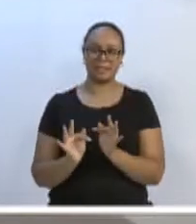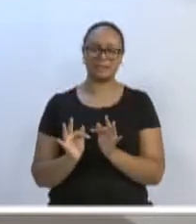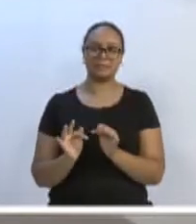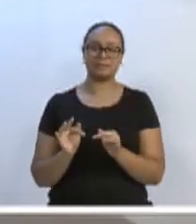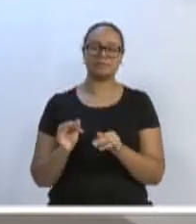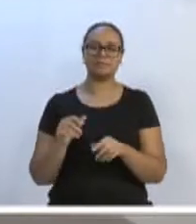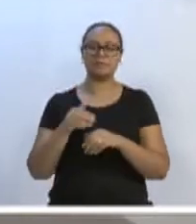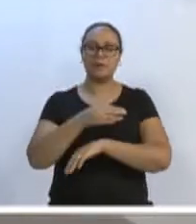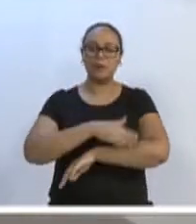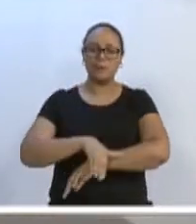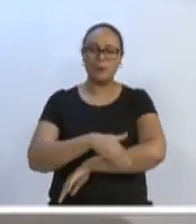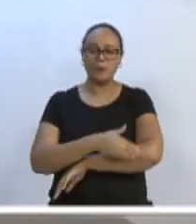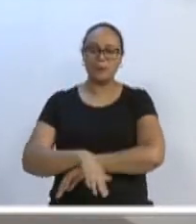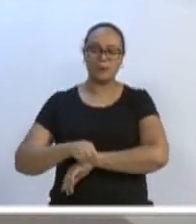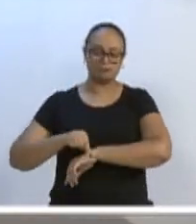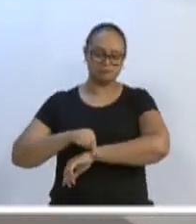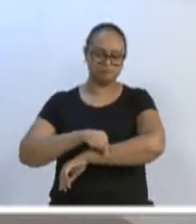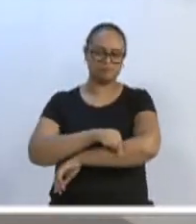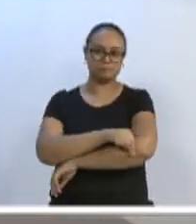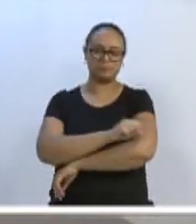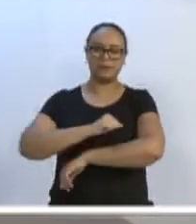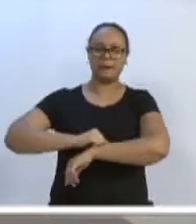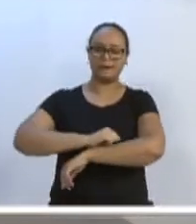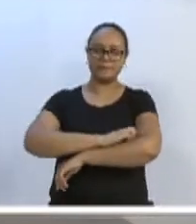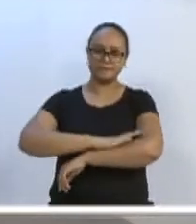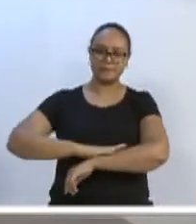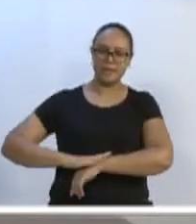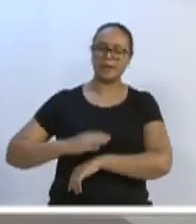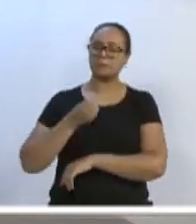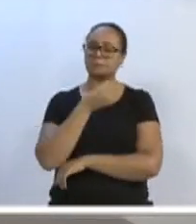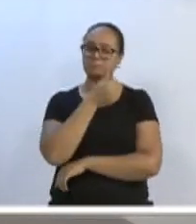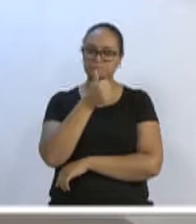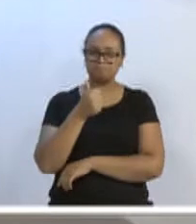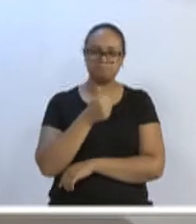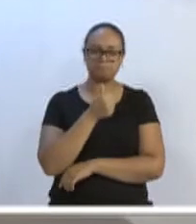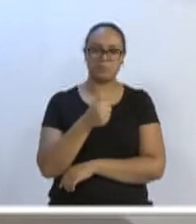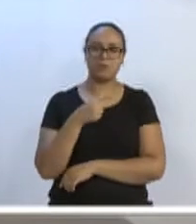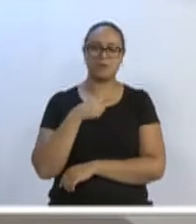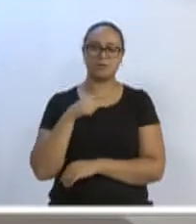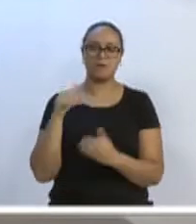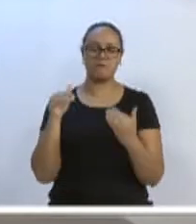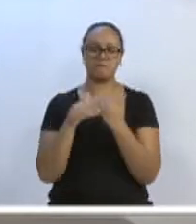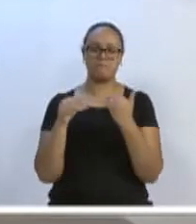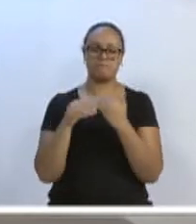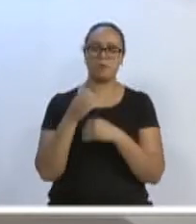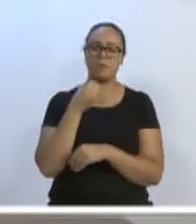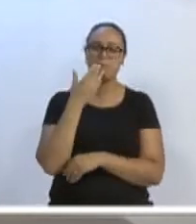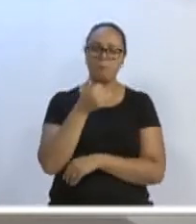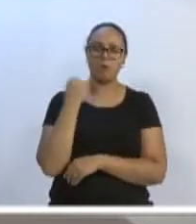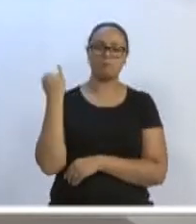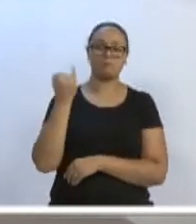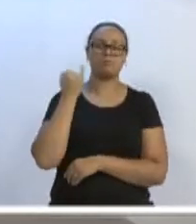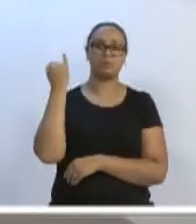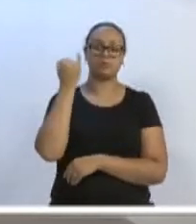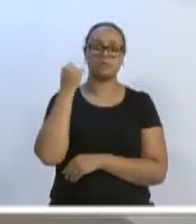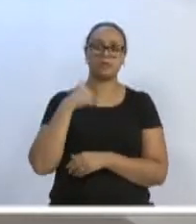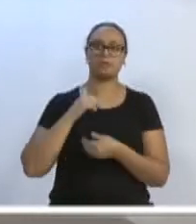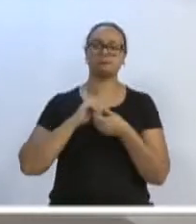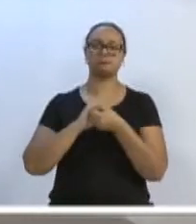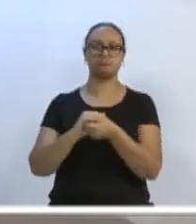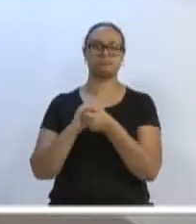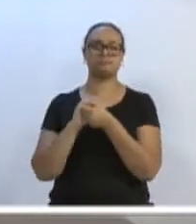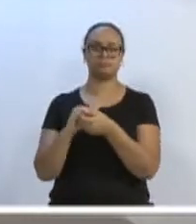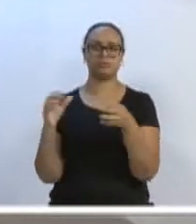e irritando a mobilidade e esta via tão importante quero cumprimentar a comissão de